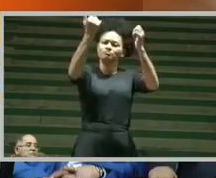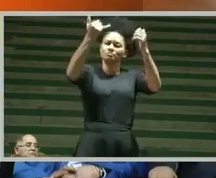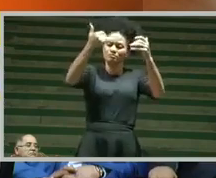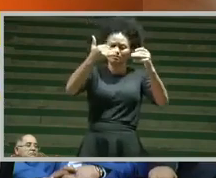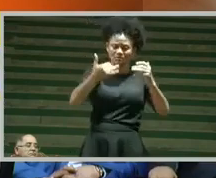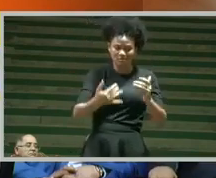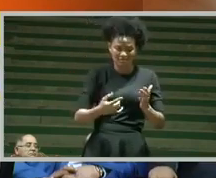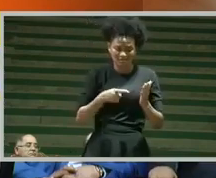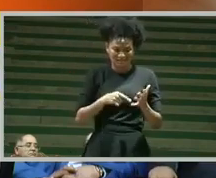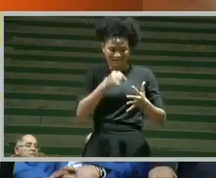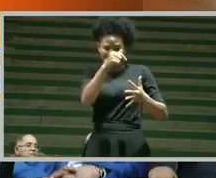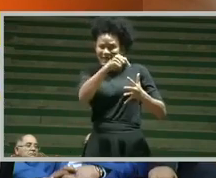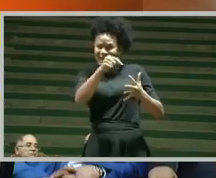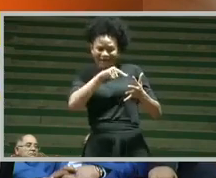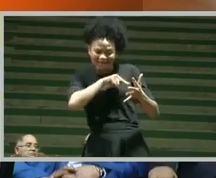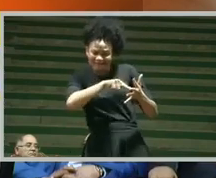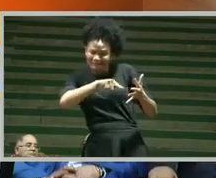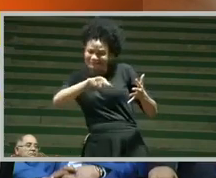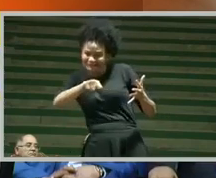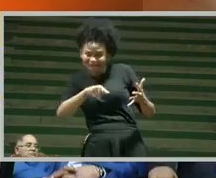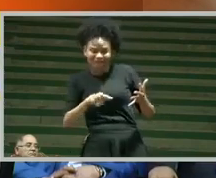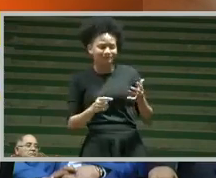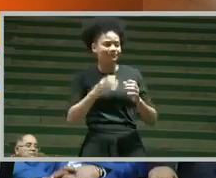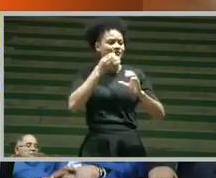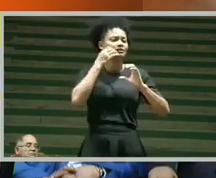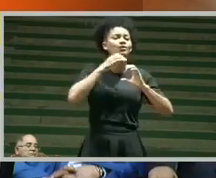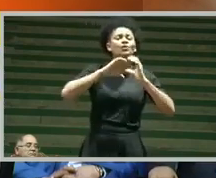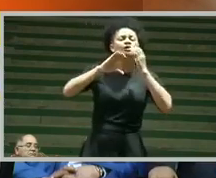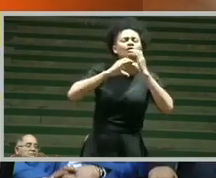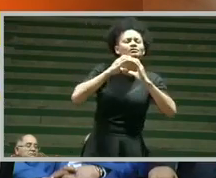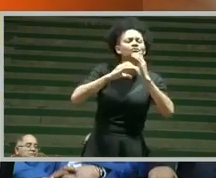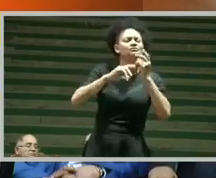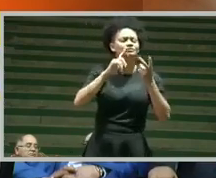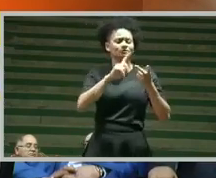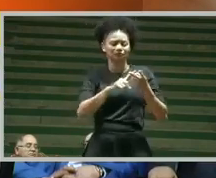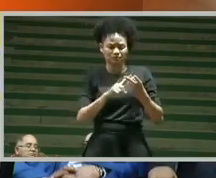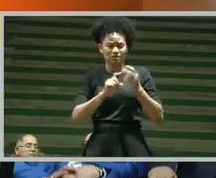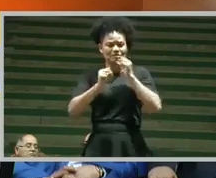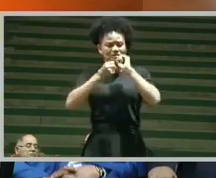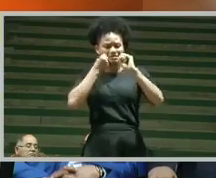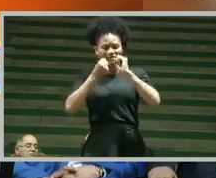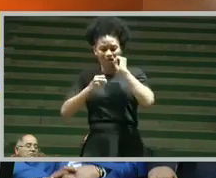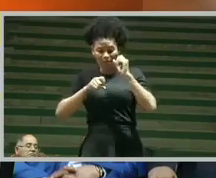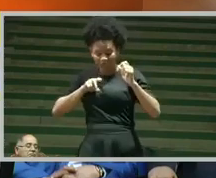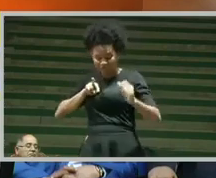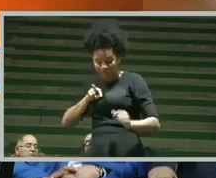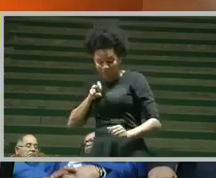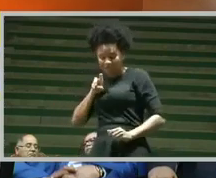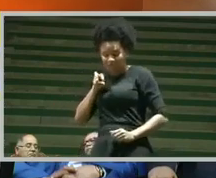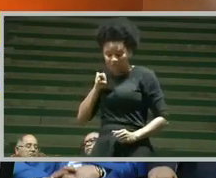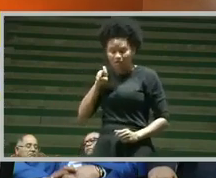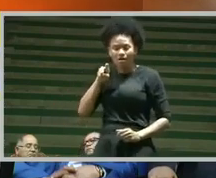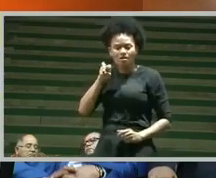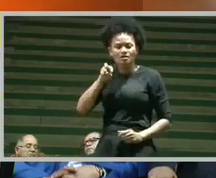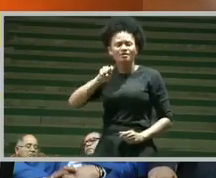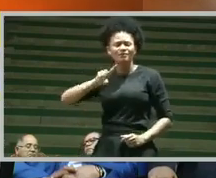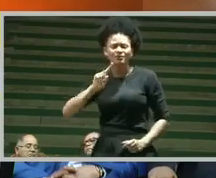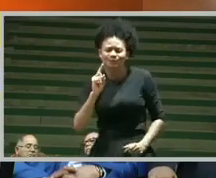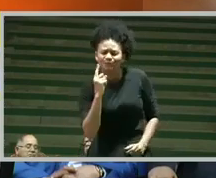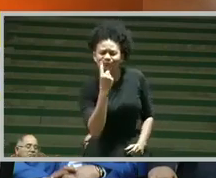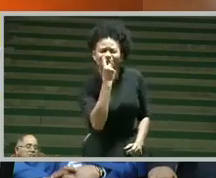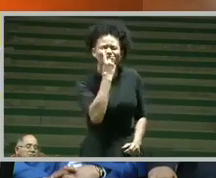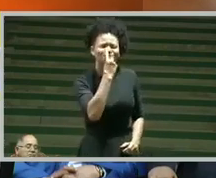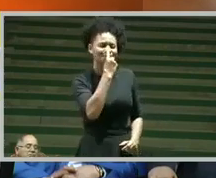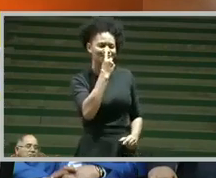essas canções, ou esses salmos de degraus, eles têm pelo menos uma coisa